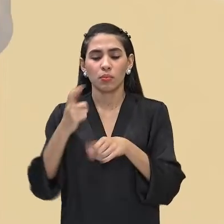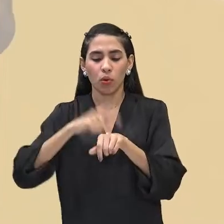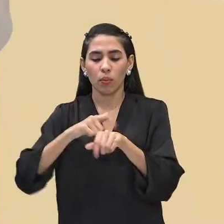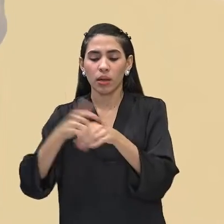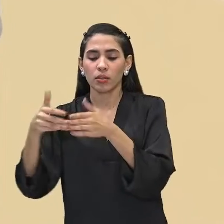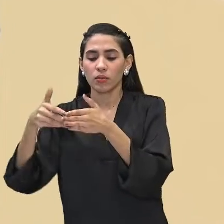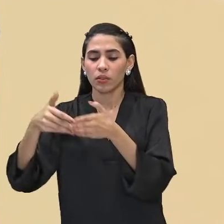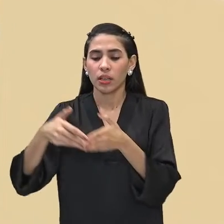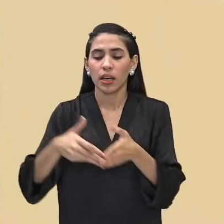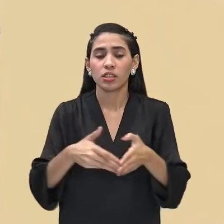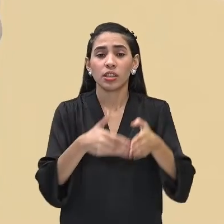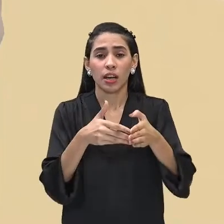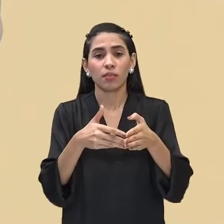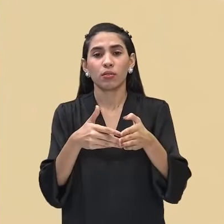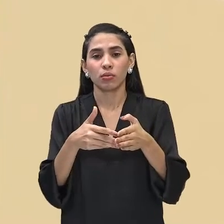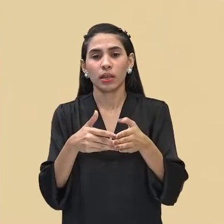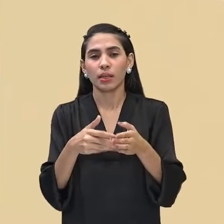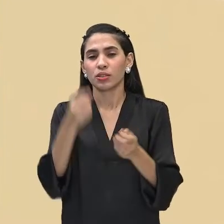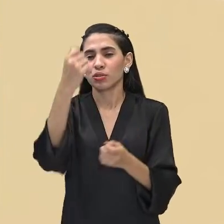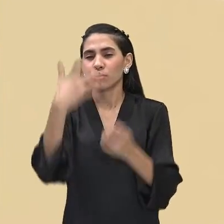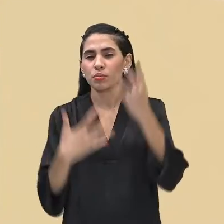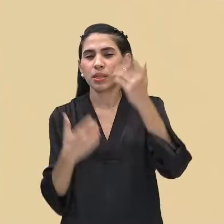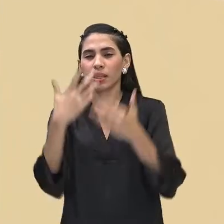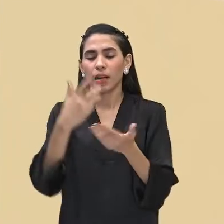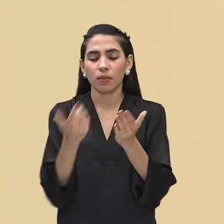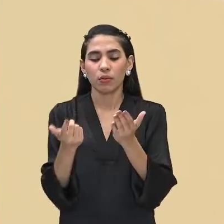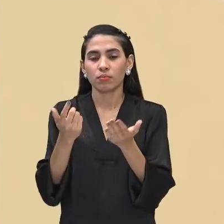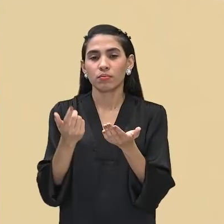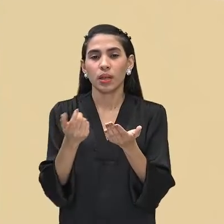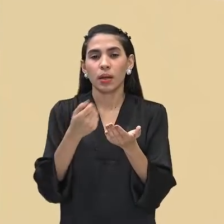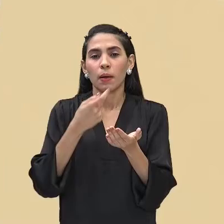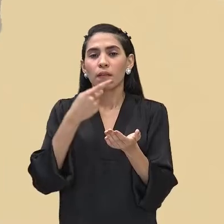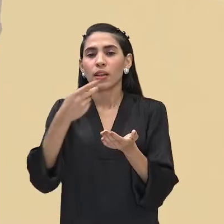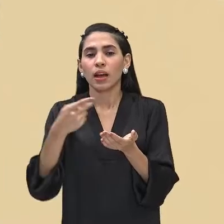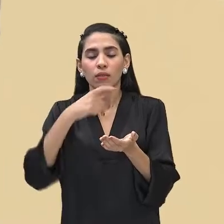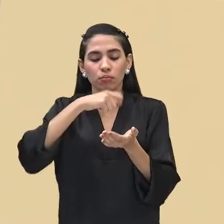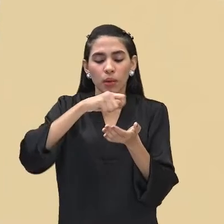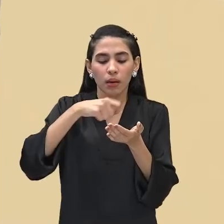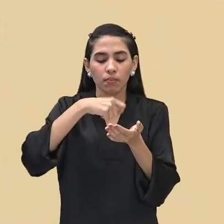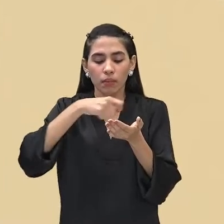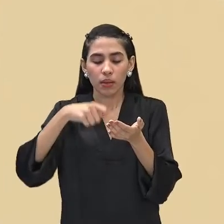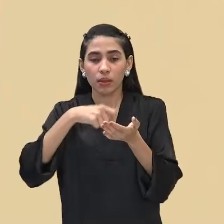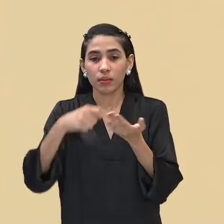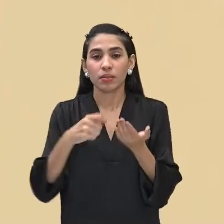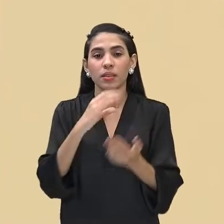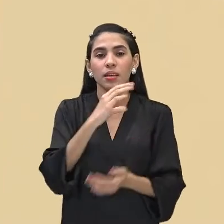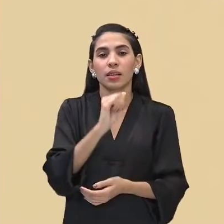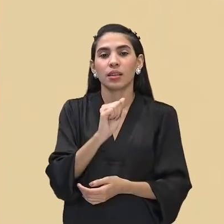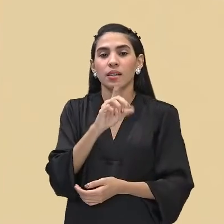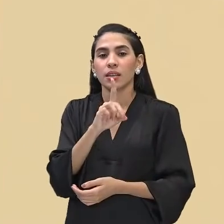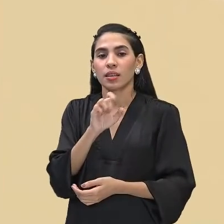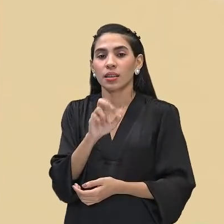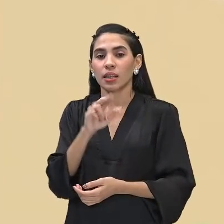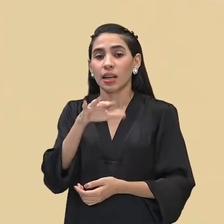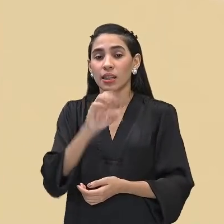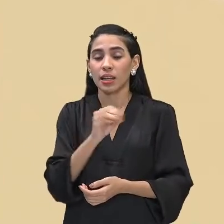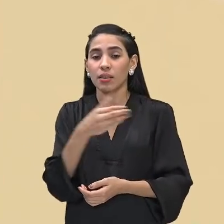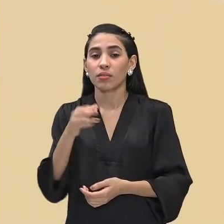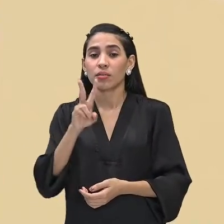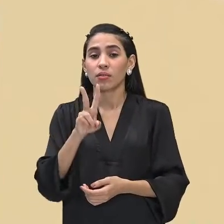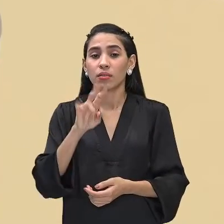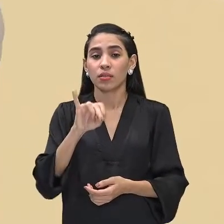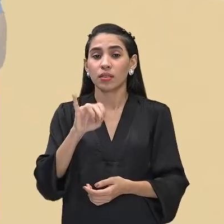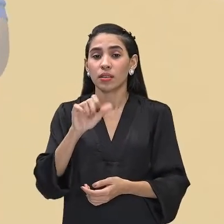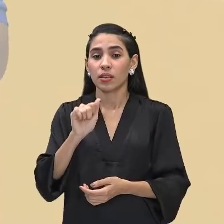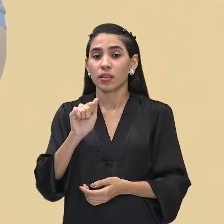termo, caderno de viagem. Lembrou de alguma coisa? Lembrou de alguma coisa em relação aqui à nossa UCC, falando em caderno? Se